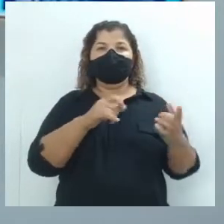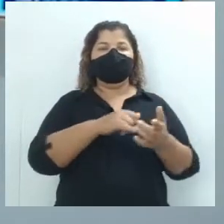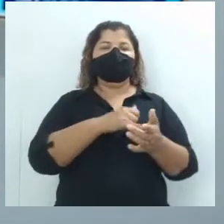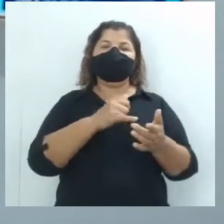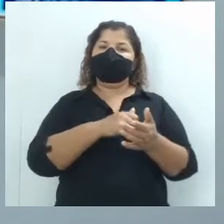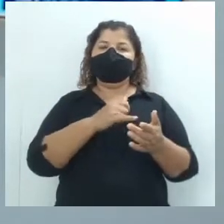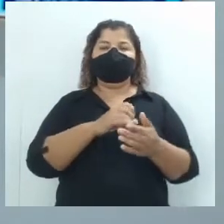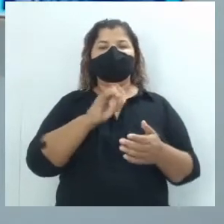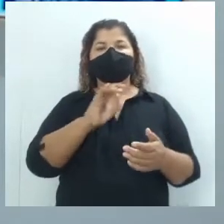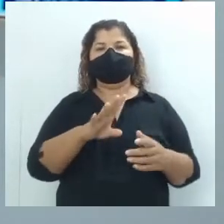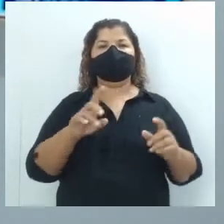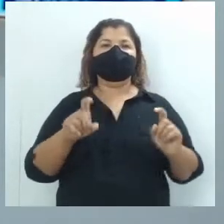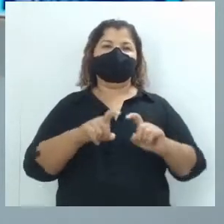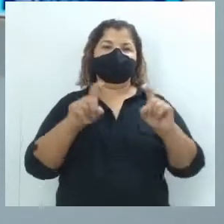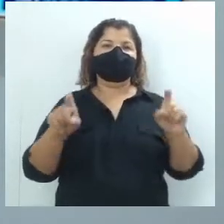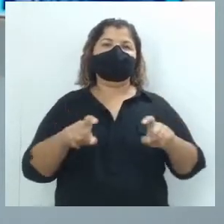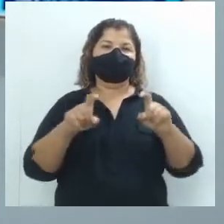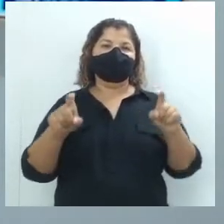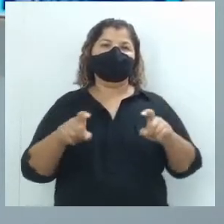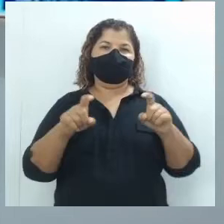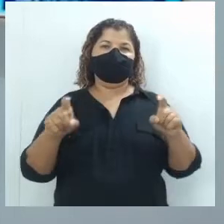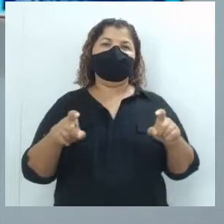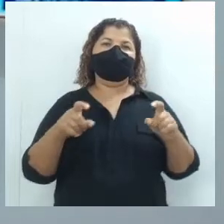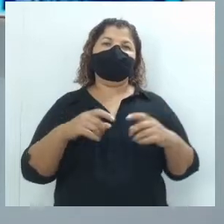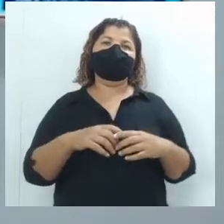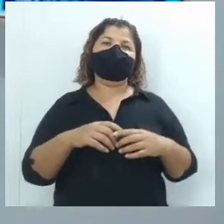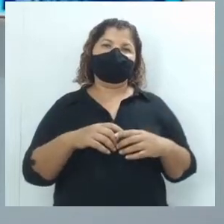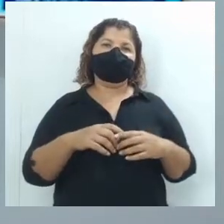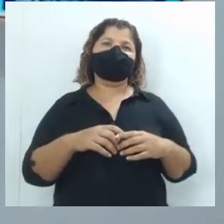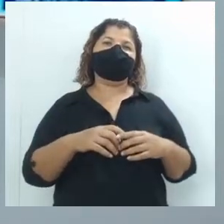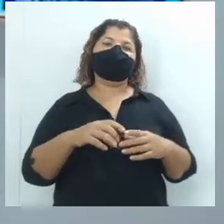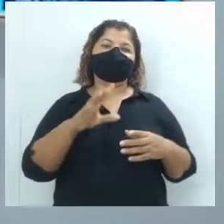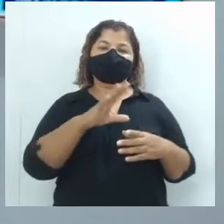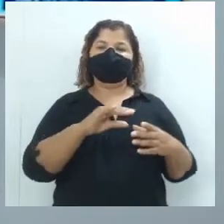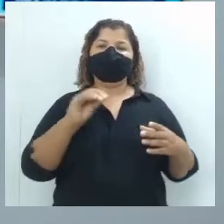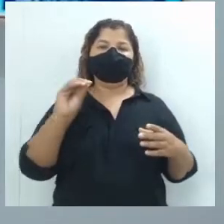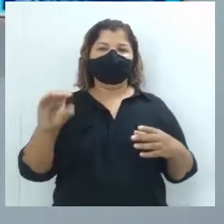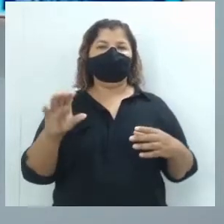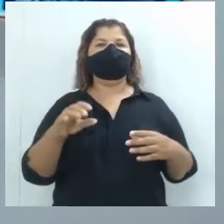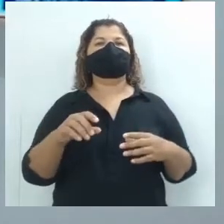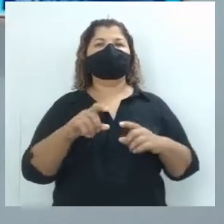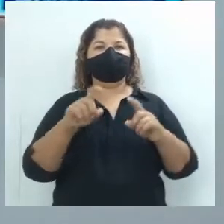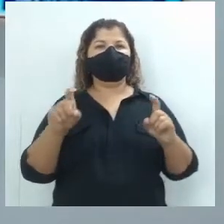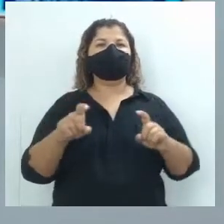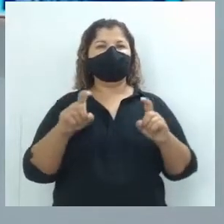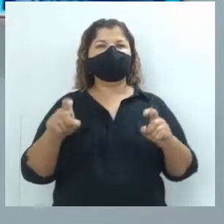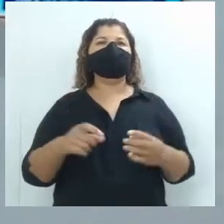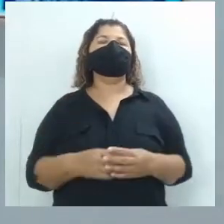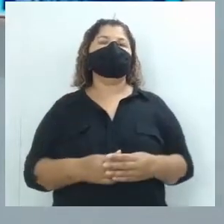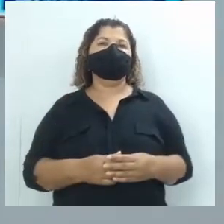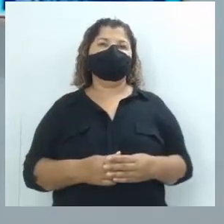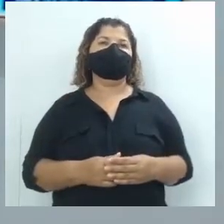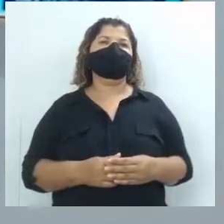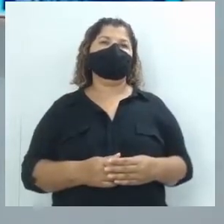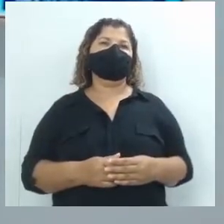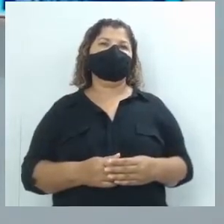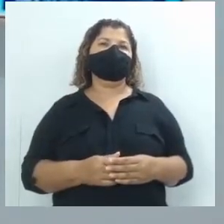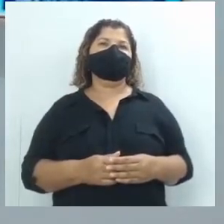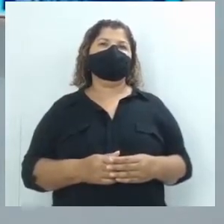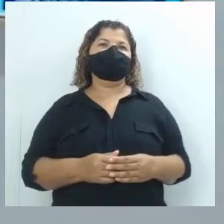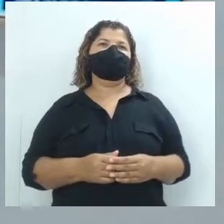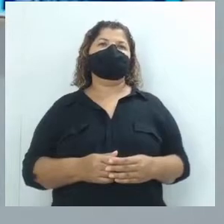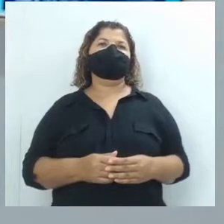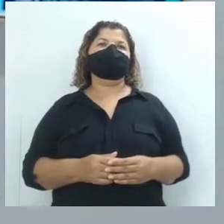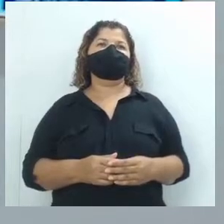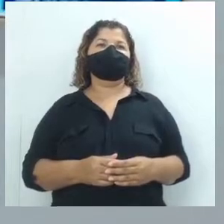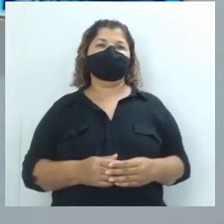se inscreve, beleza? Você pode abrir, copia lá o site, depois cola no computador, porque a inscrição só é feita pelo computador, beleza?